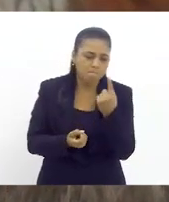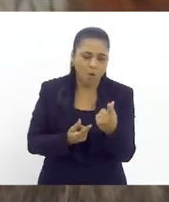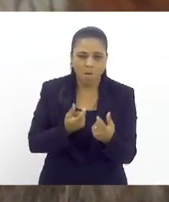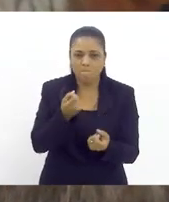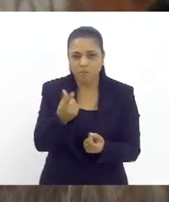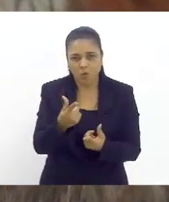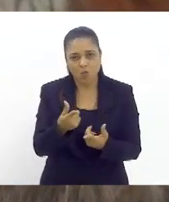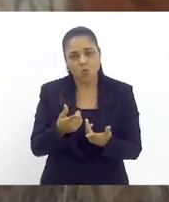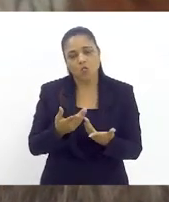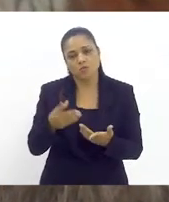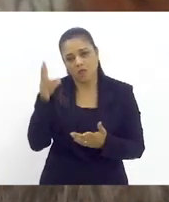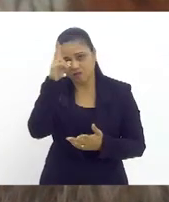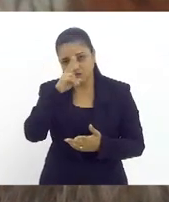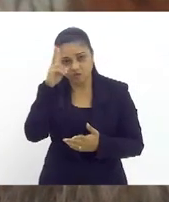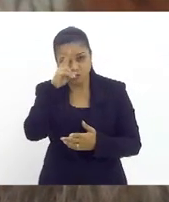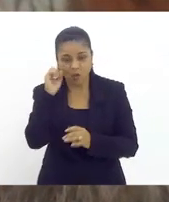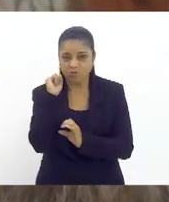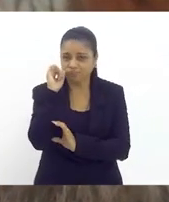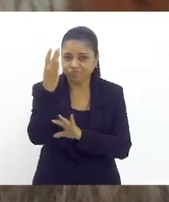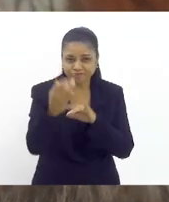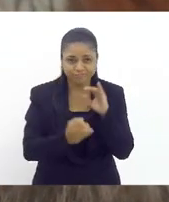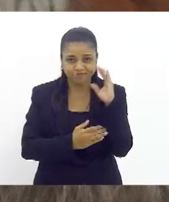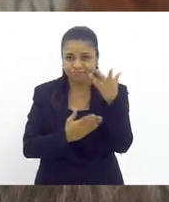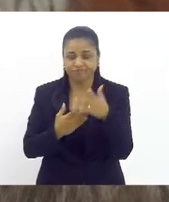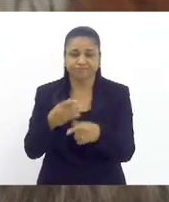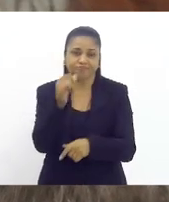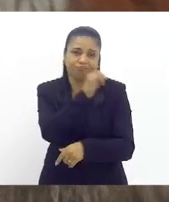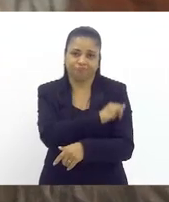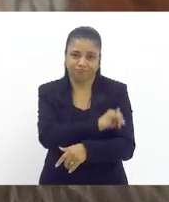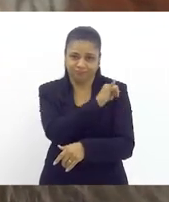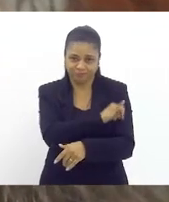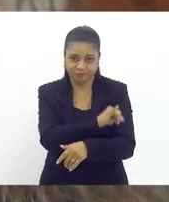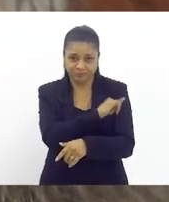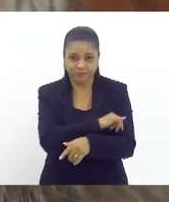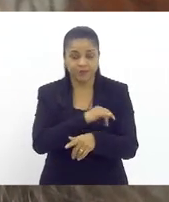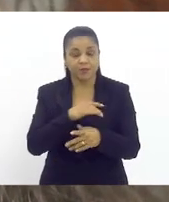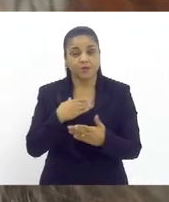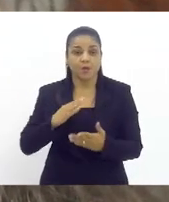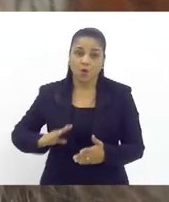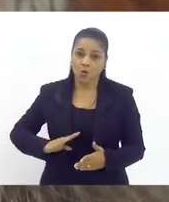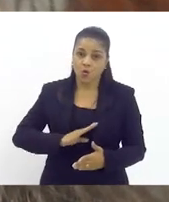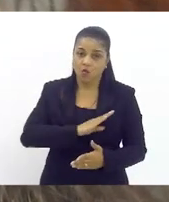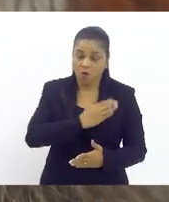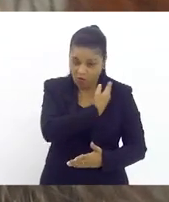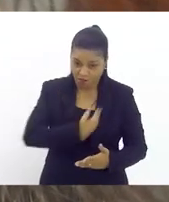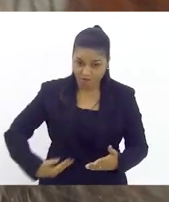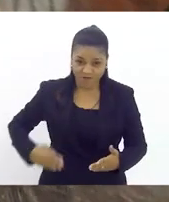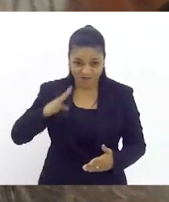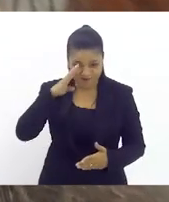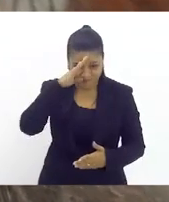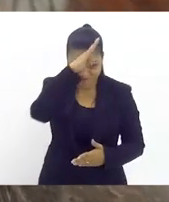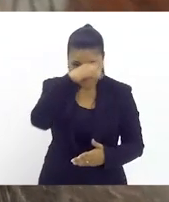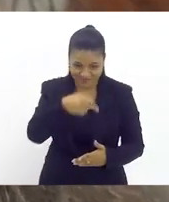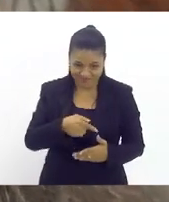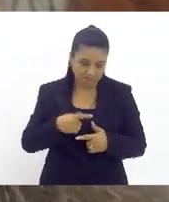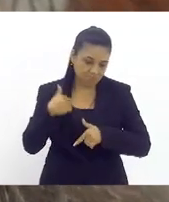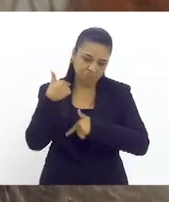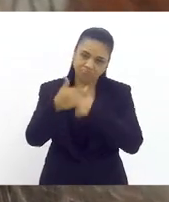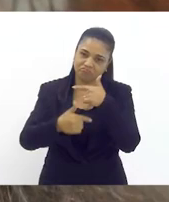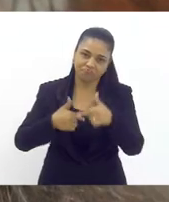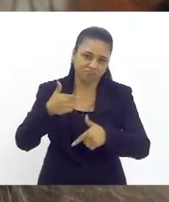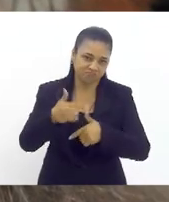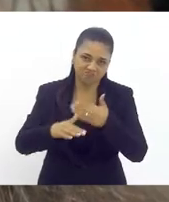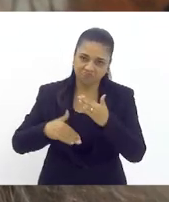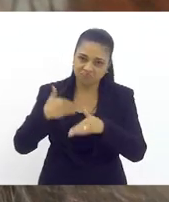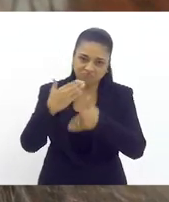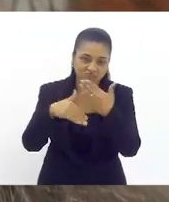do ambientalismo Fluminense carioca e que lamentavelmente no governo bolsonaro isso não avançou pelo contrário o exército Nunca